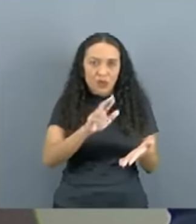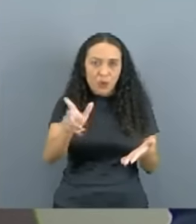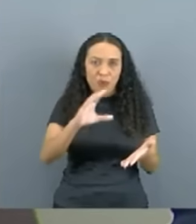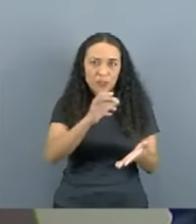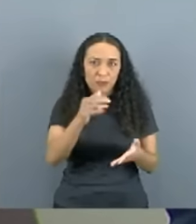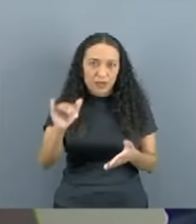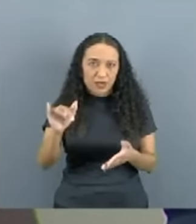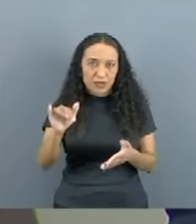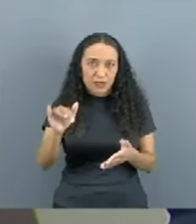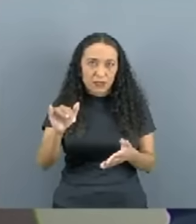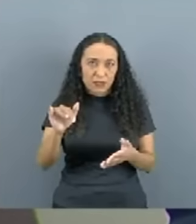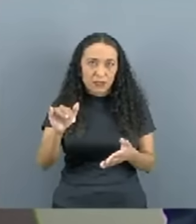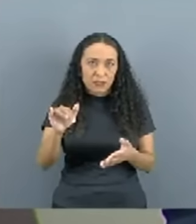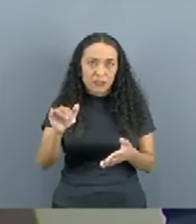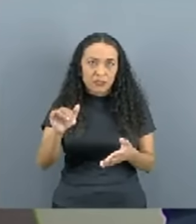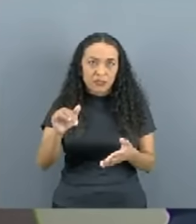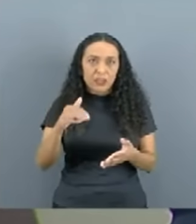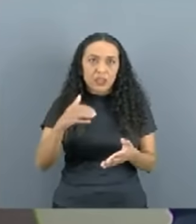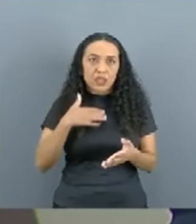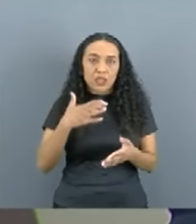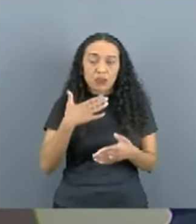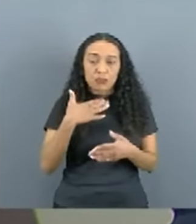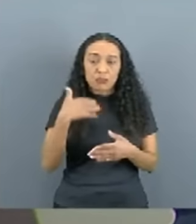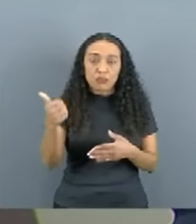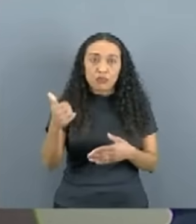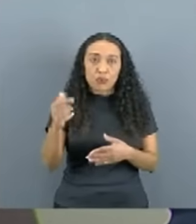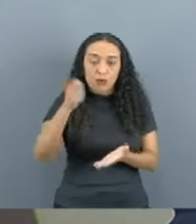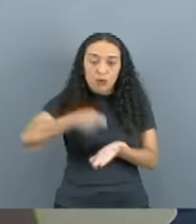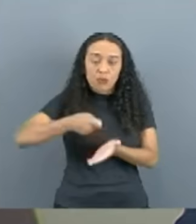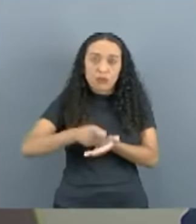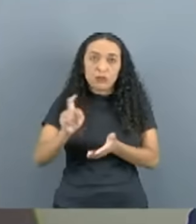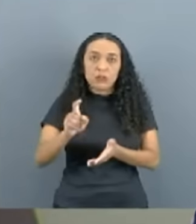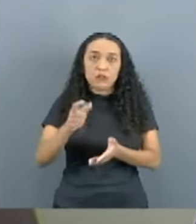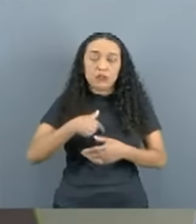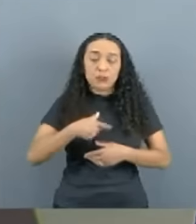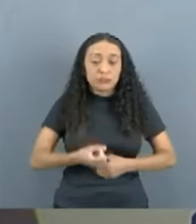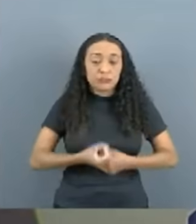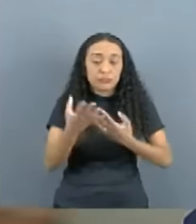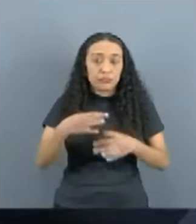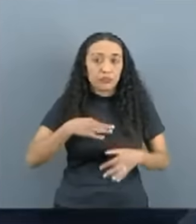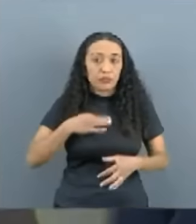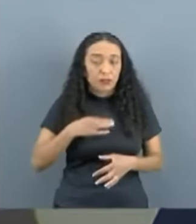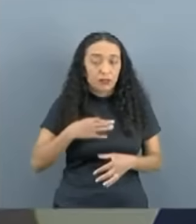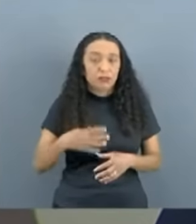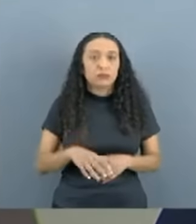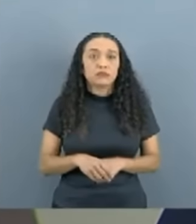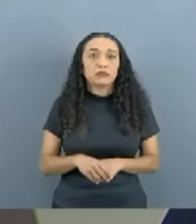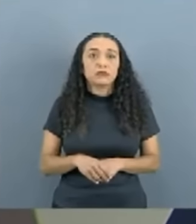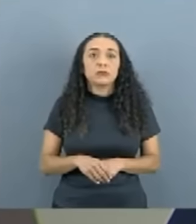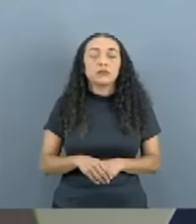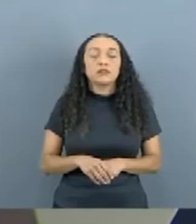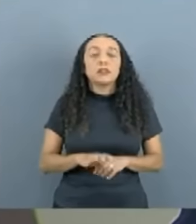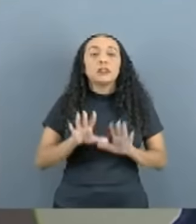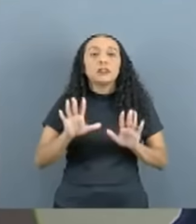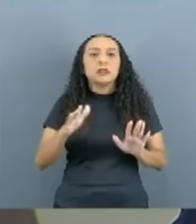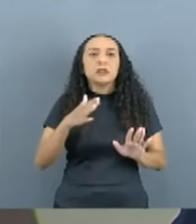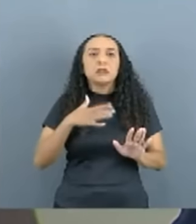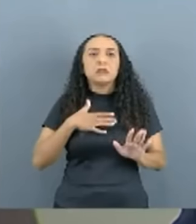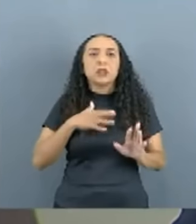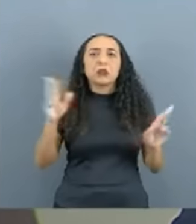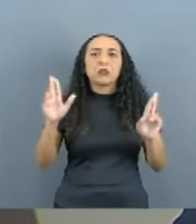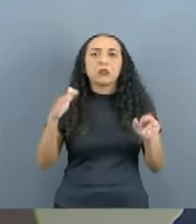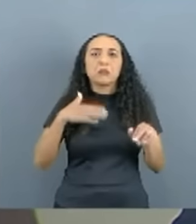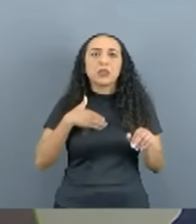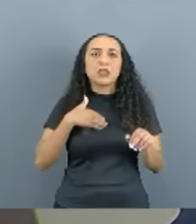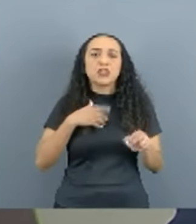não estou aqui convocado, eu fiz espontaneamente e eu gostaria de deixar isso claro. Veja, não era atribuição minha discutir qual é a pauta